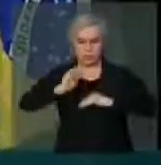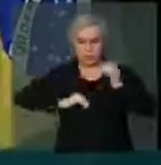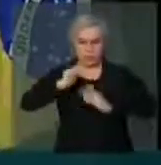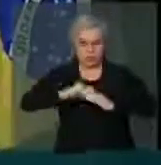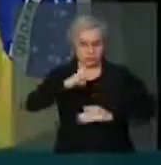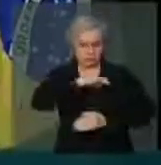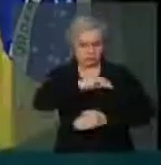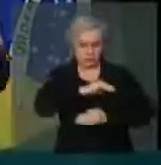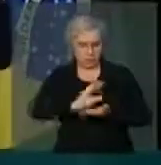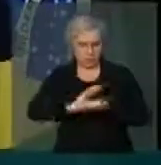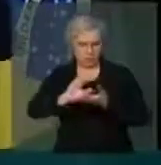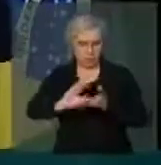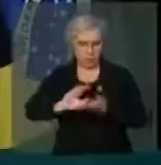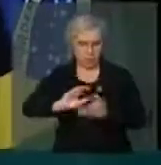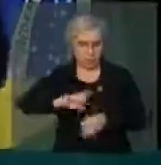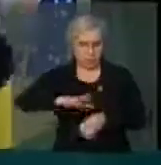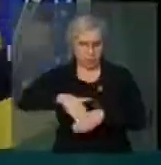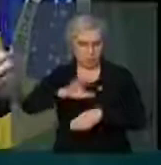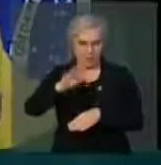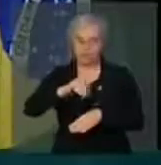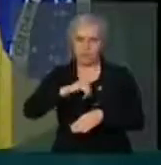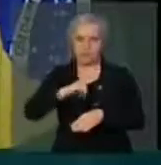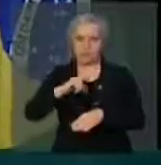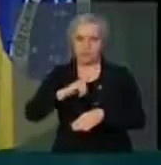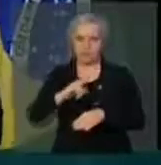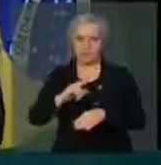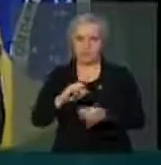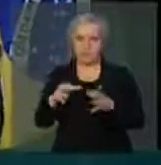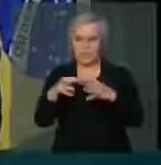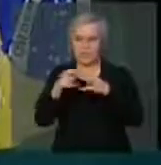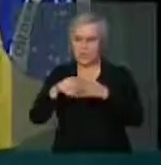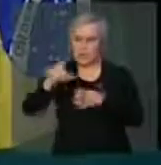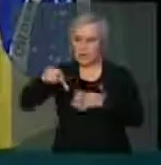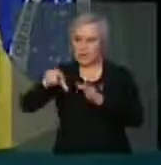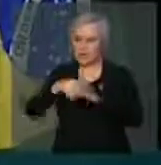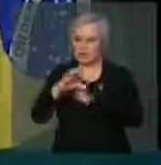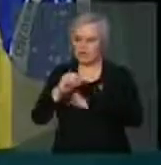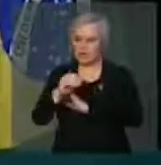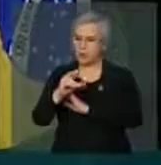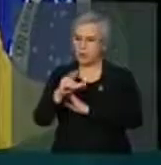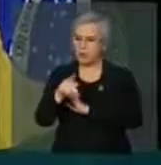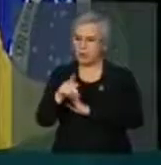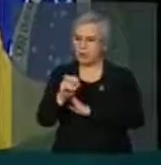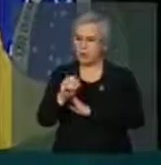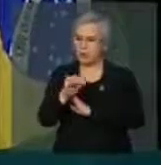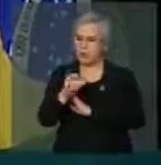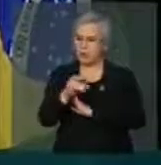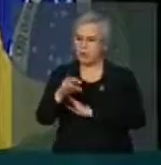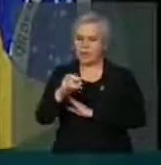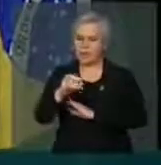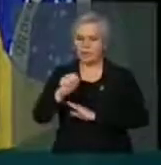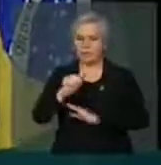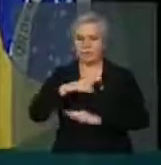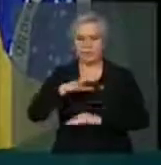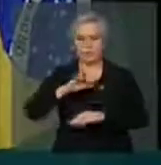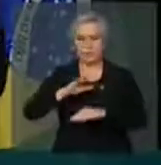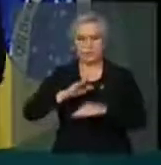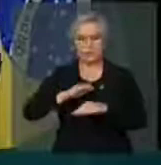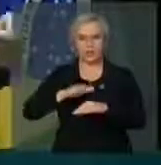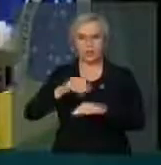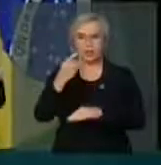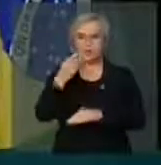gratificadas, que tem a utilização de cartões corporativos, que tem quase 1 bilhão de pagamento